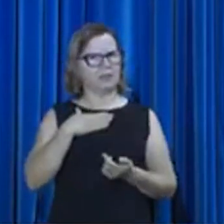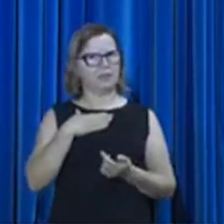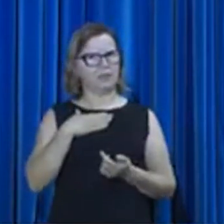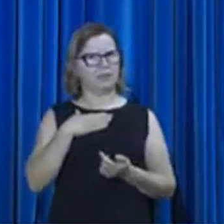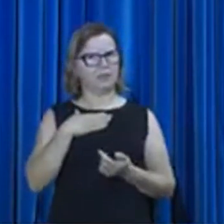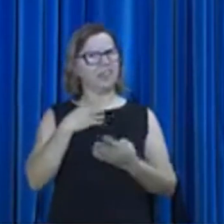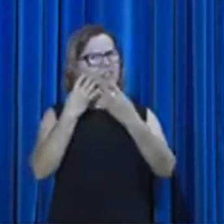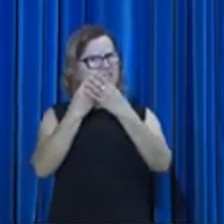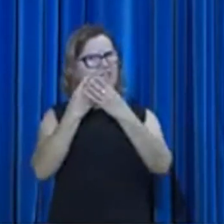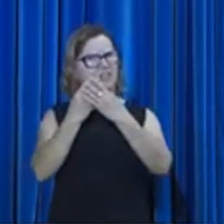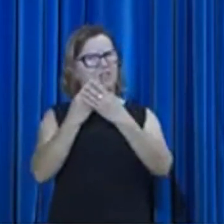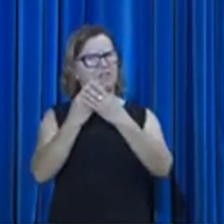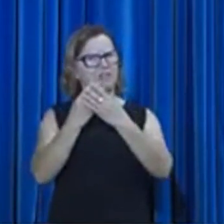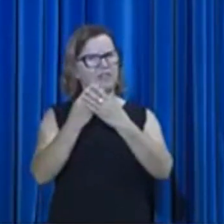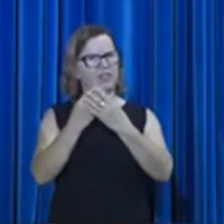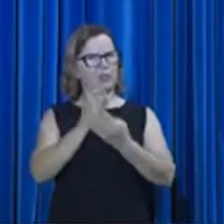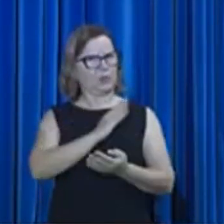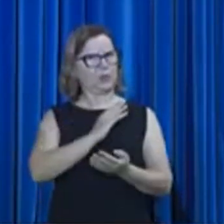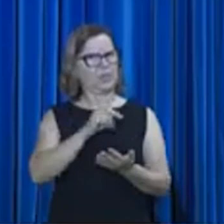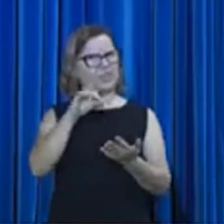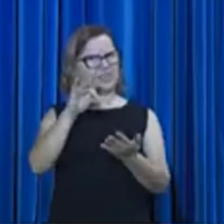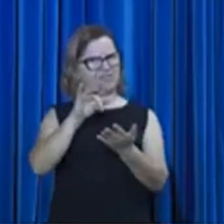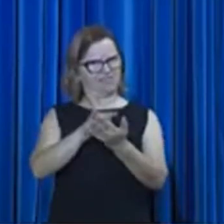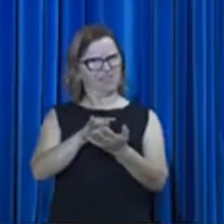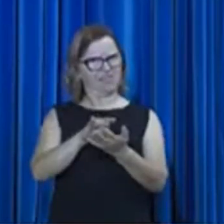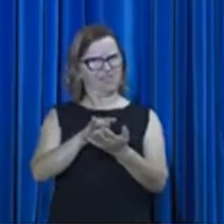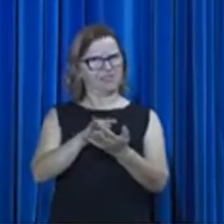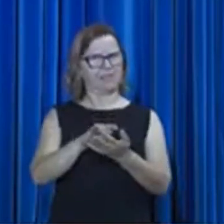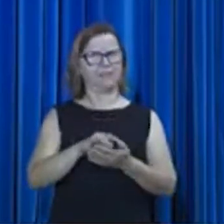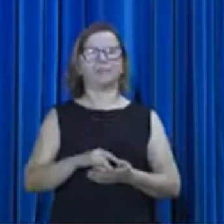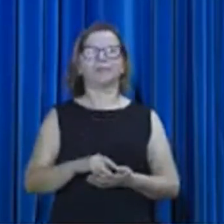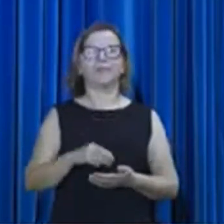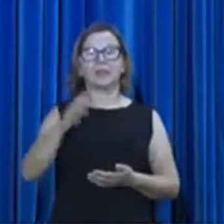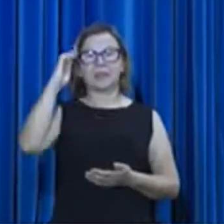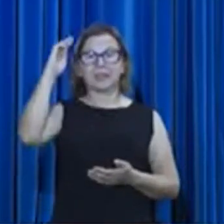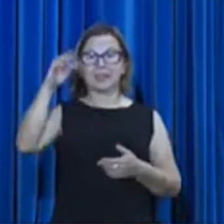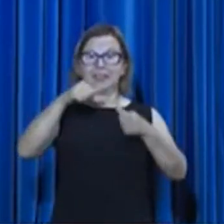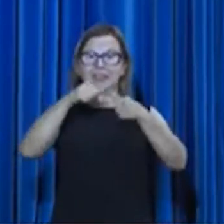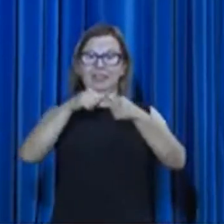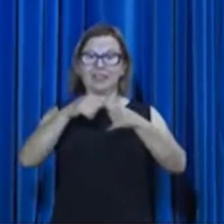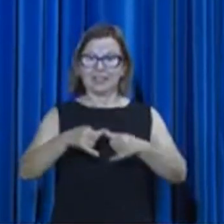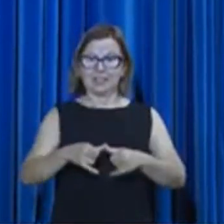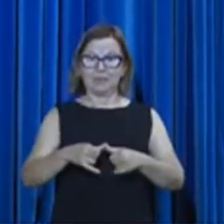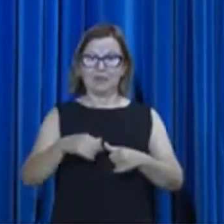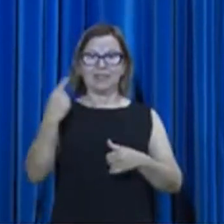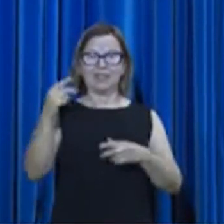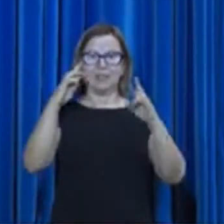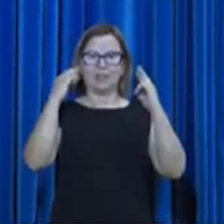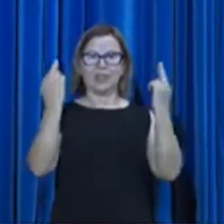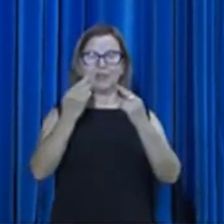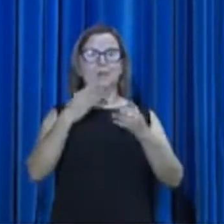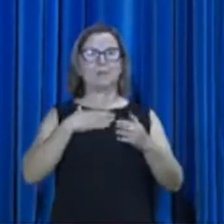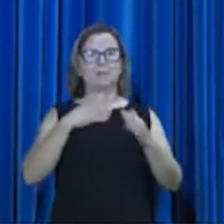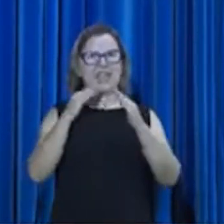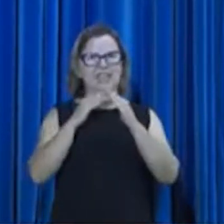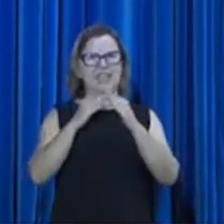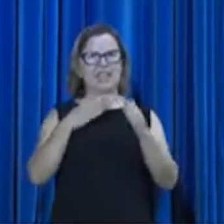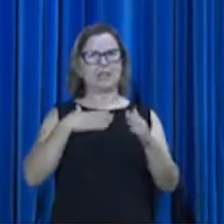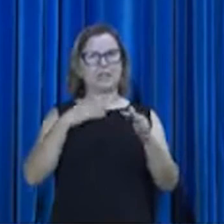de todo o coração. Senhor, estabeleça o teu reino na minha casa, na minha família.